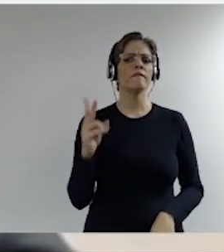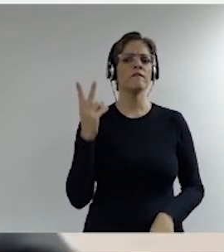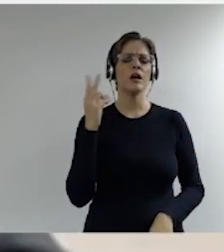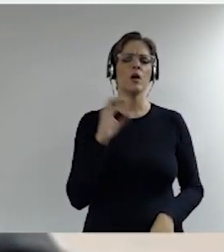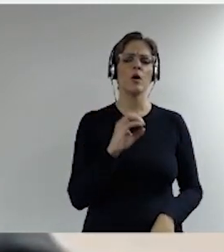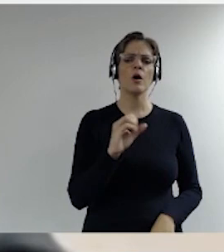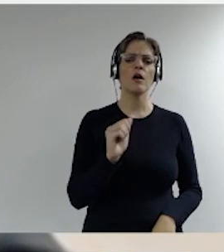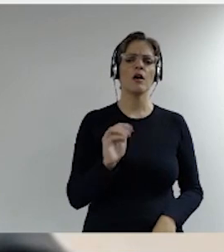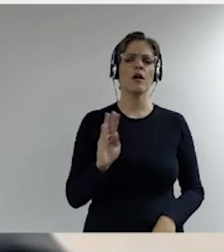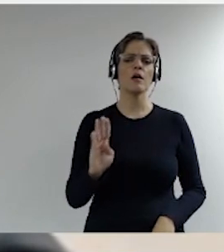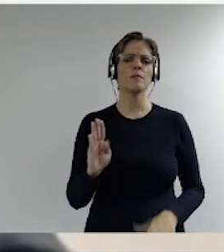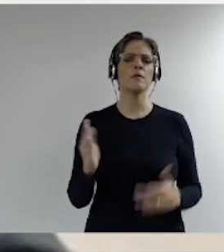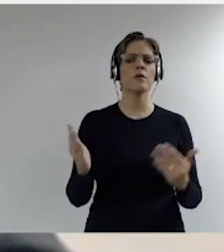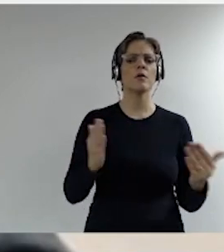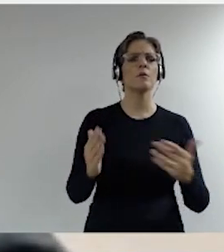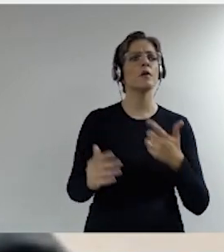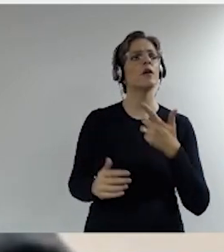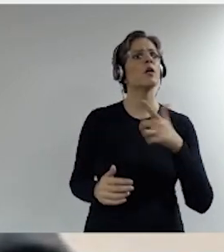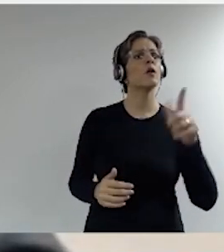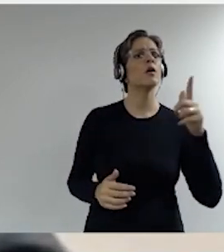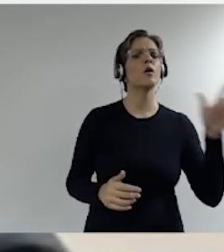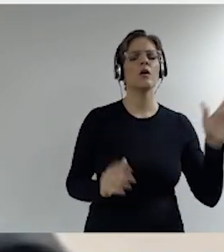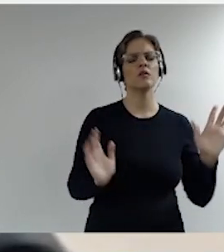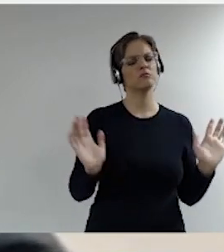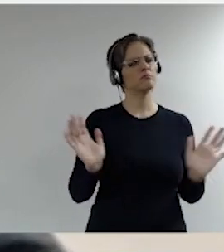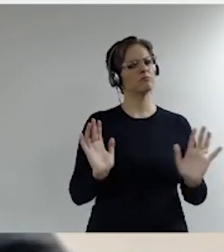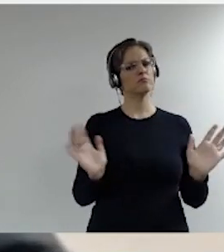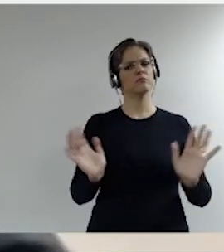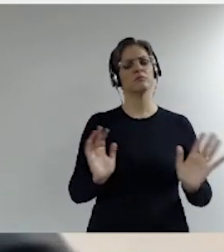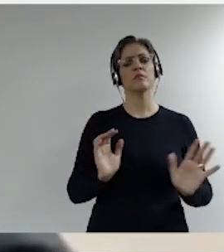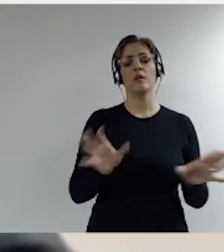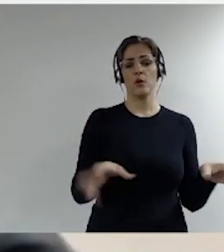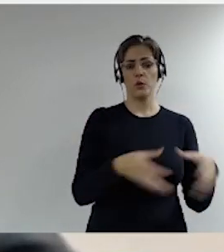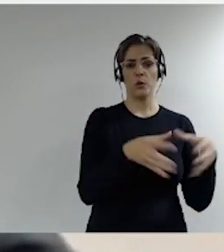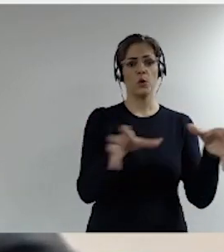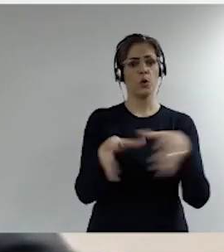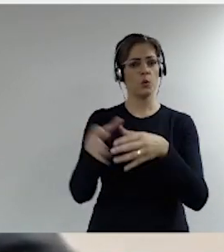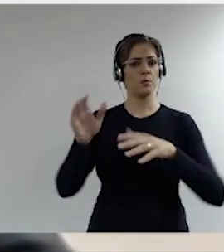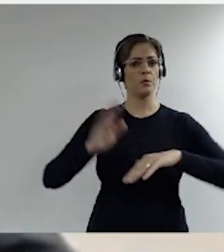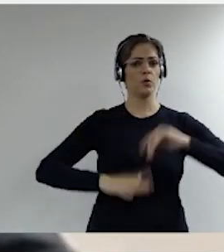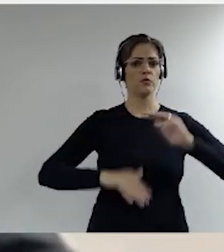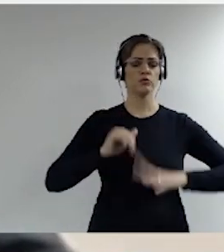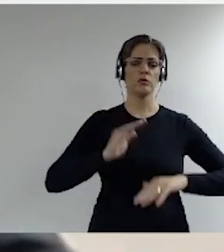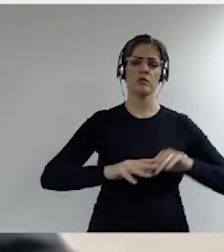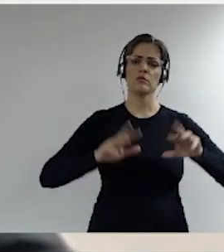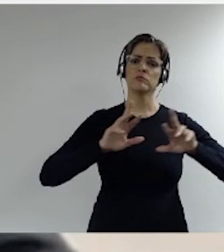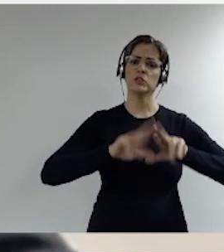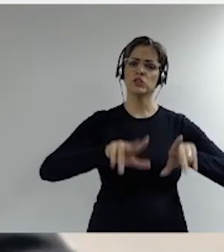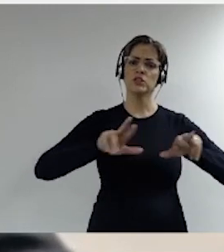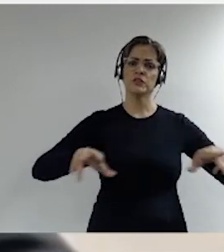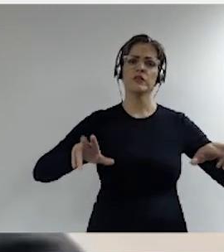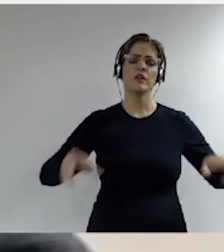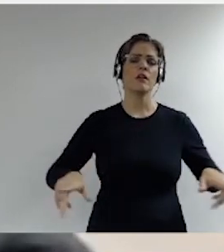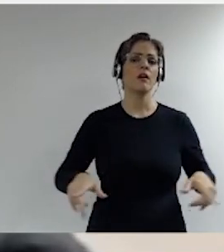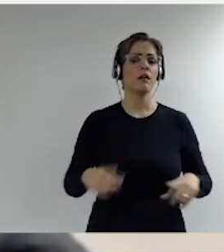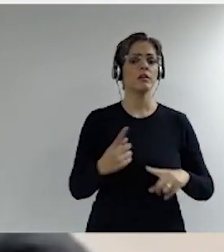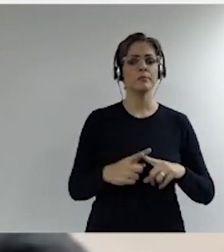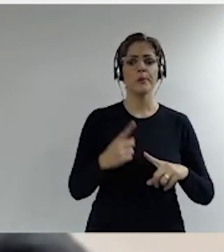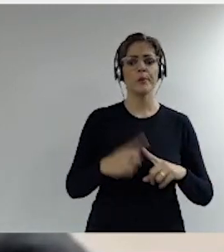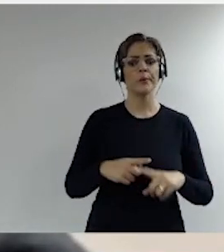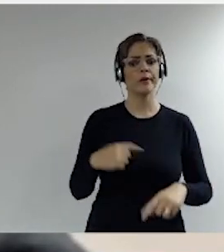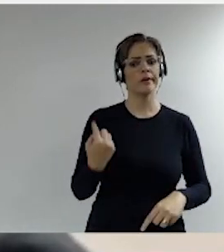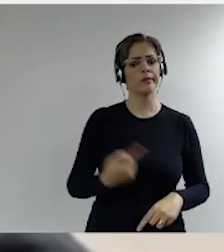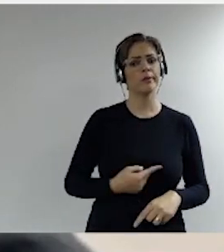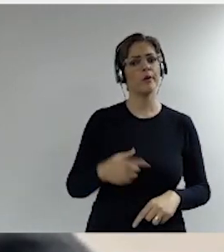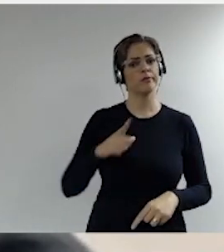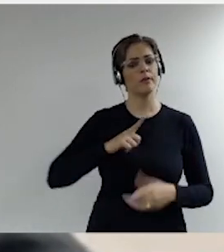OAB com relação aos outros órgãos os órgãos de classe, né? E que certamente não tem dentro da estrutura e dentro